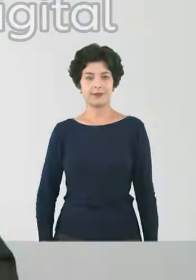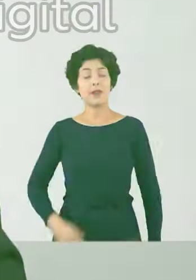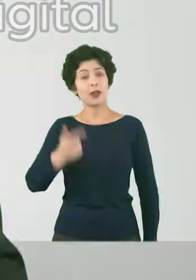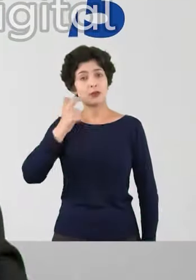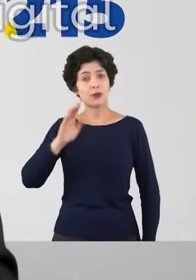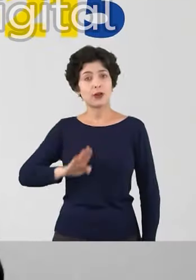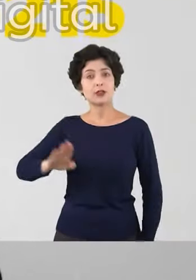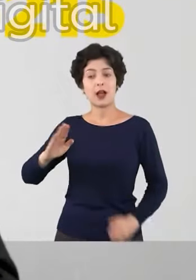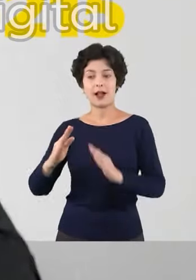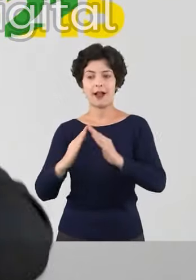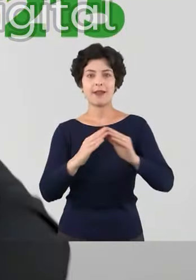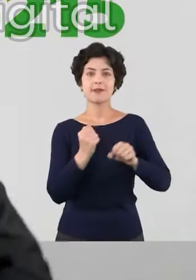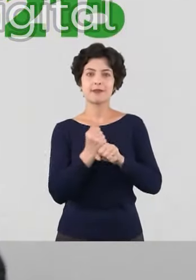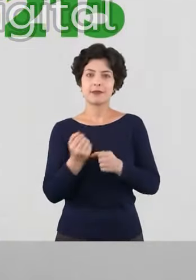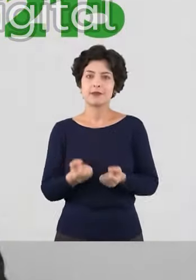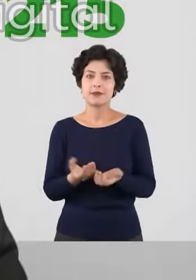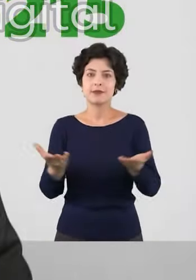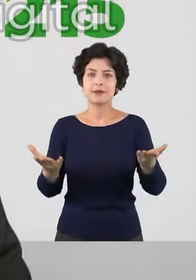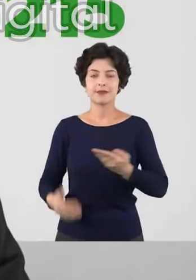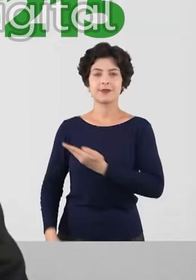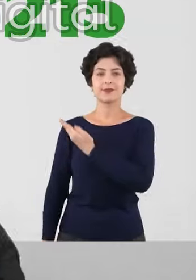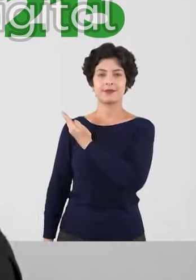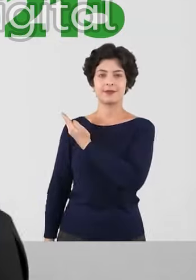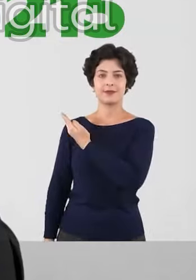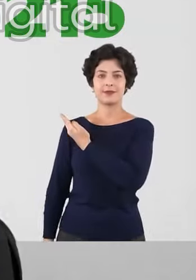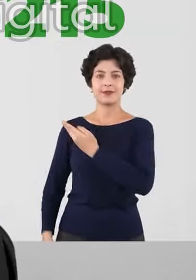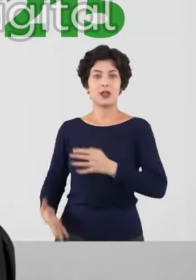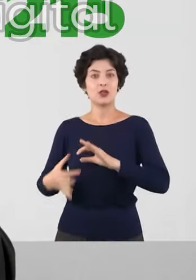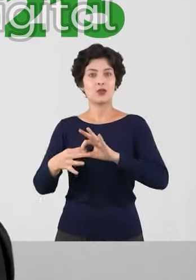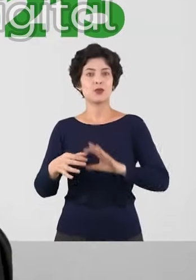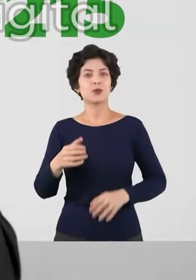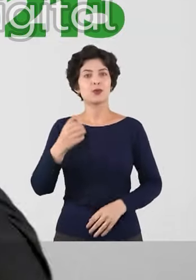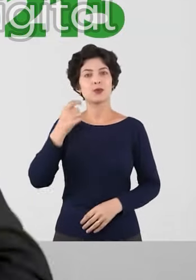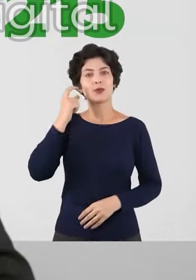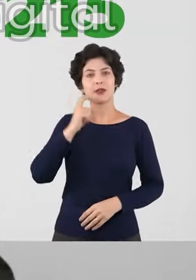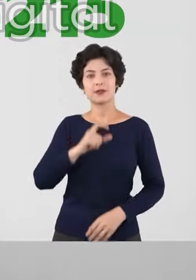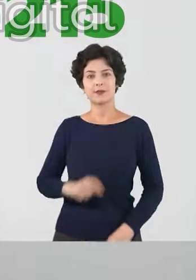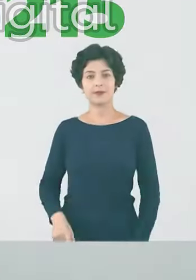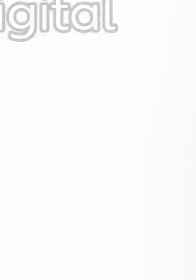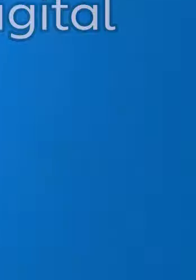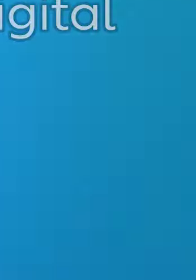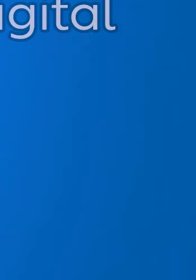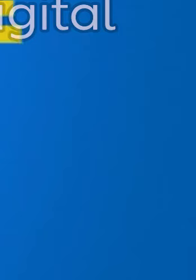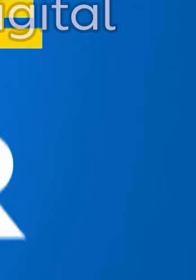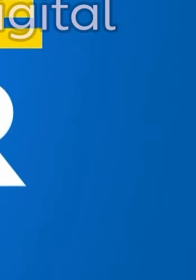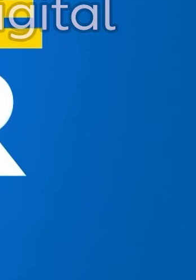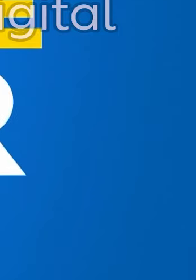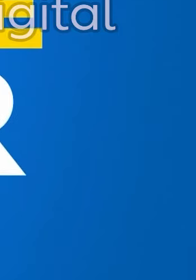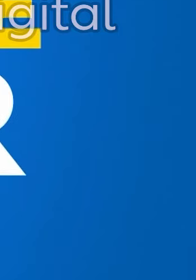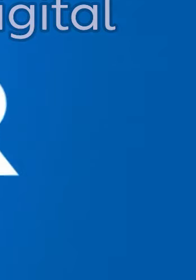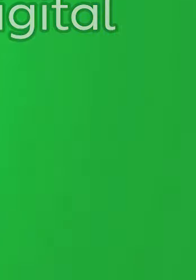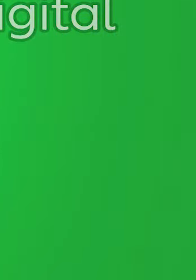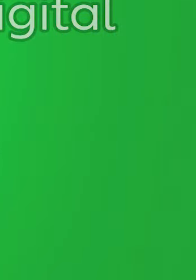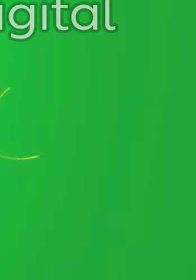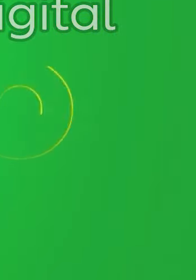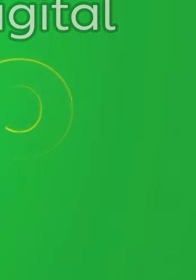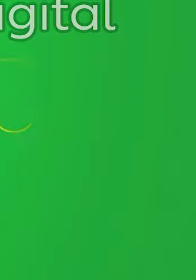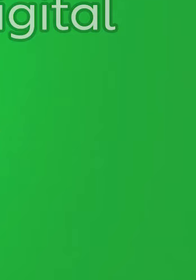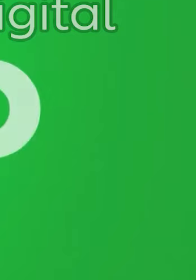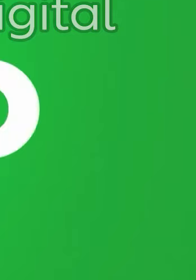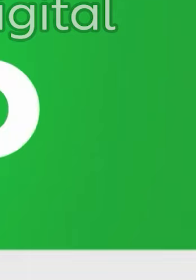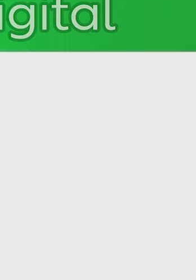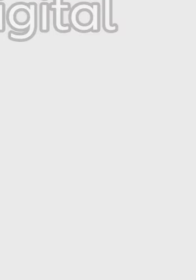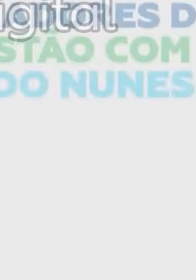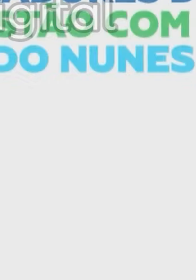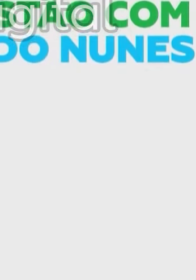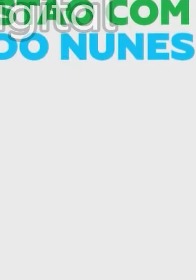3, 15. Sou candidato da habitação Júlio Vera Cruz, 15, 2, 15, junto com Ricardo Nunes. Isso não pode parar. Isso é